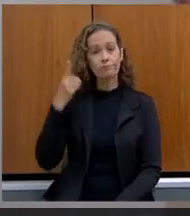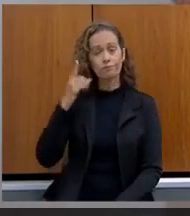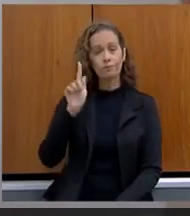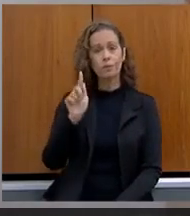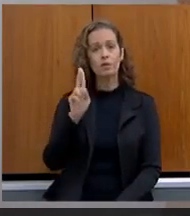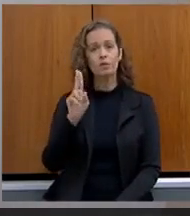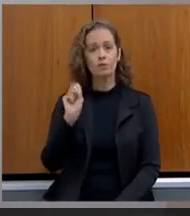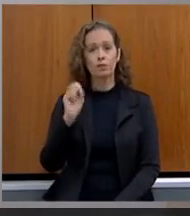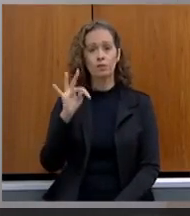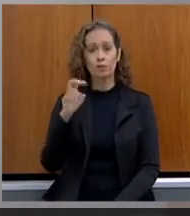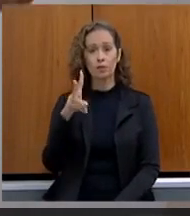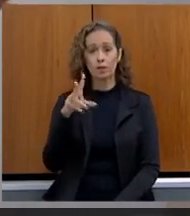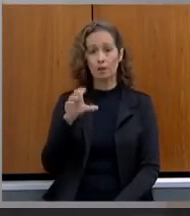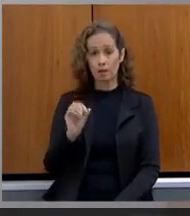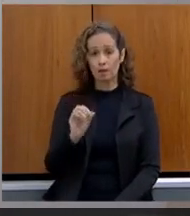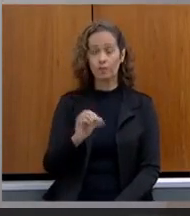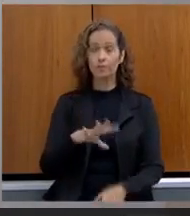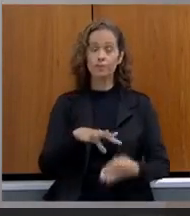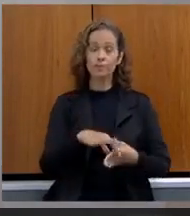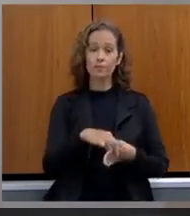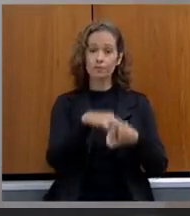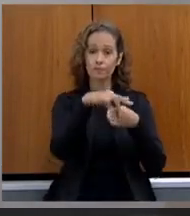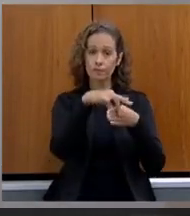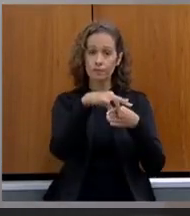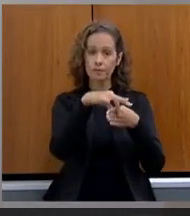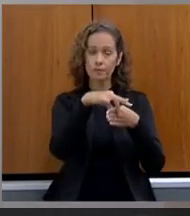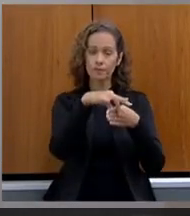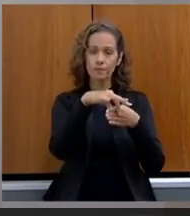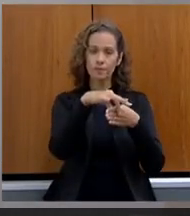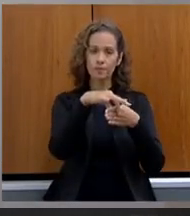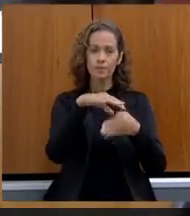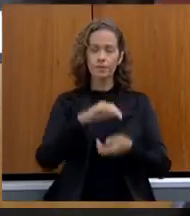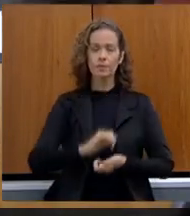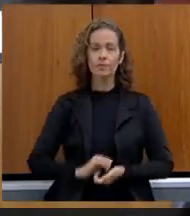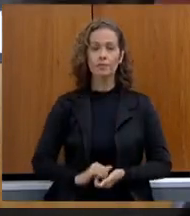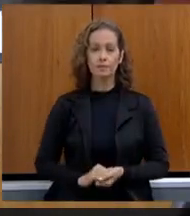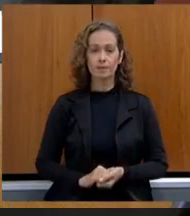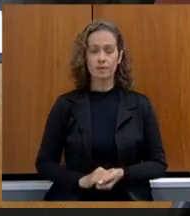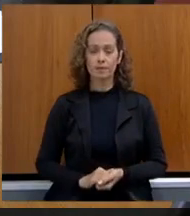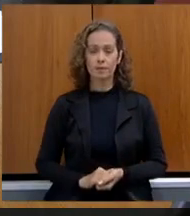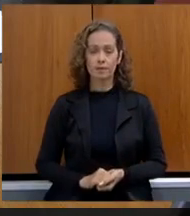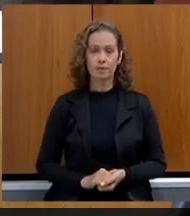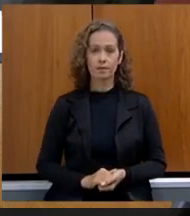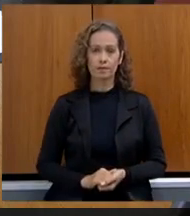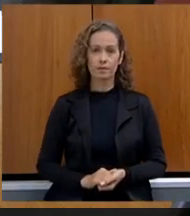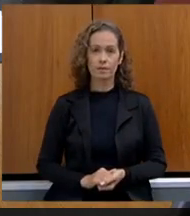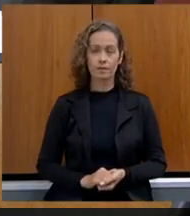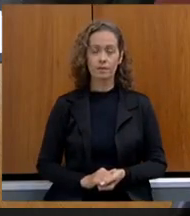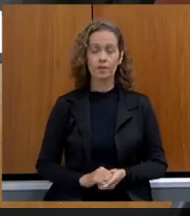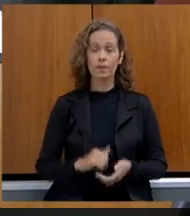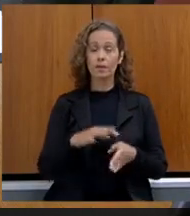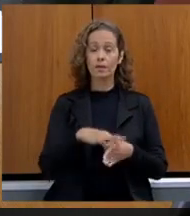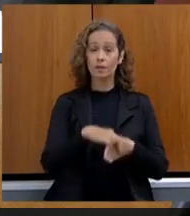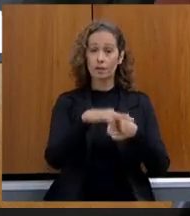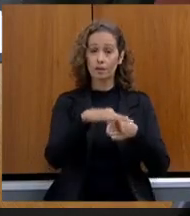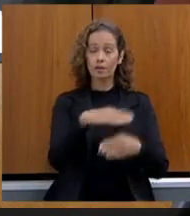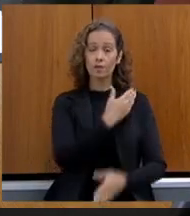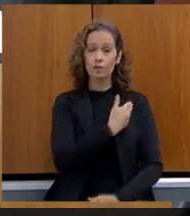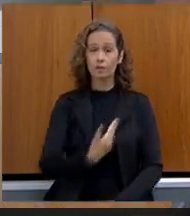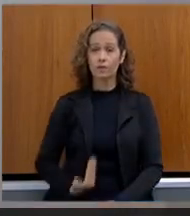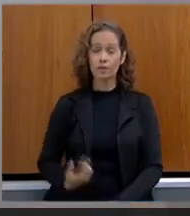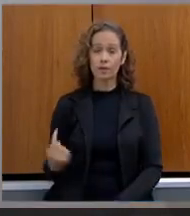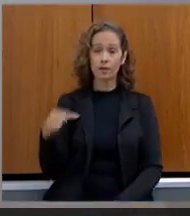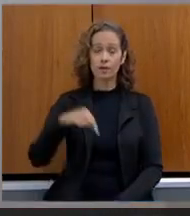Gustavo Valadares que é líder a pele verde que meu bloco problema líder do governo